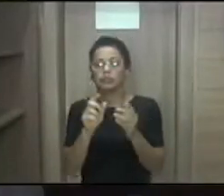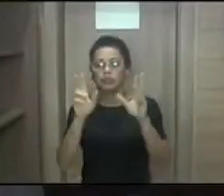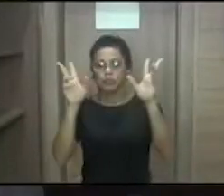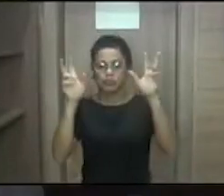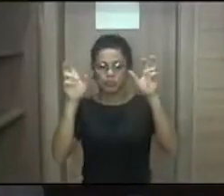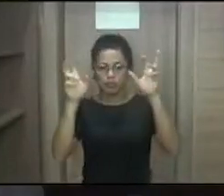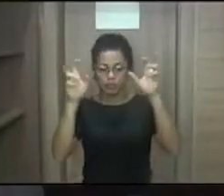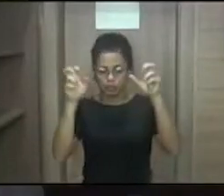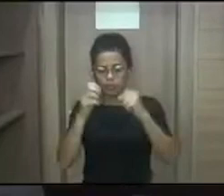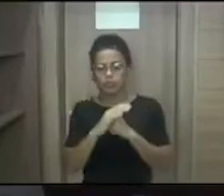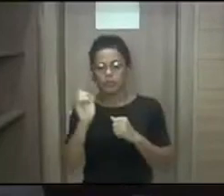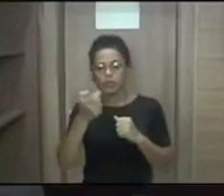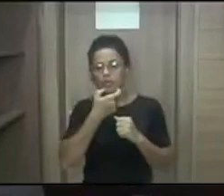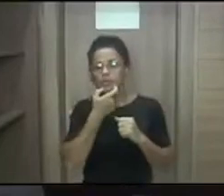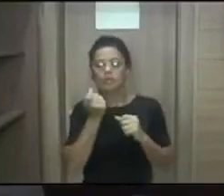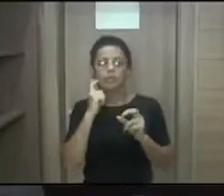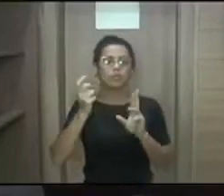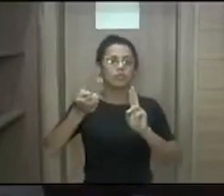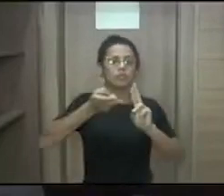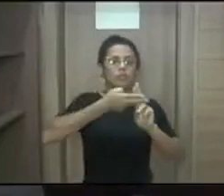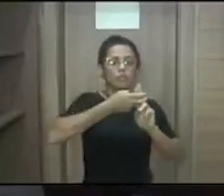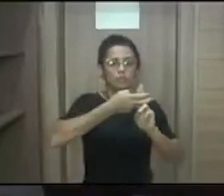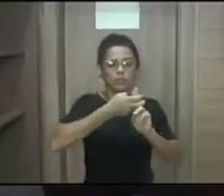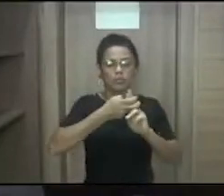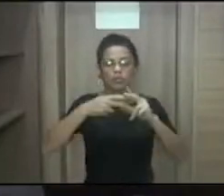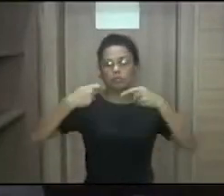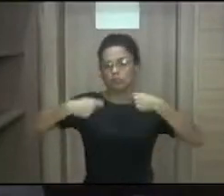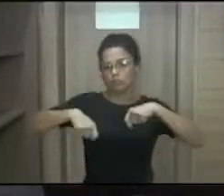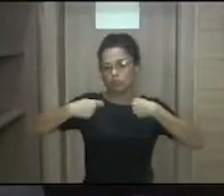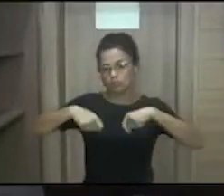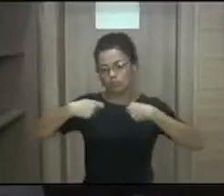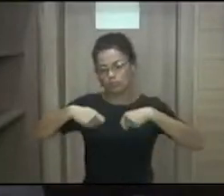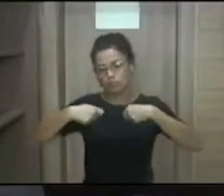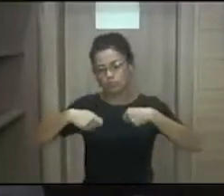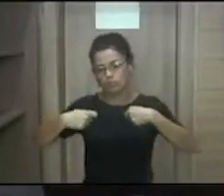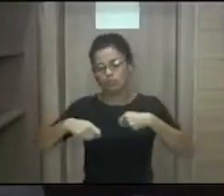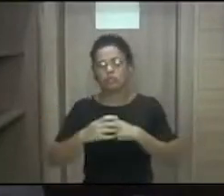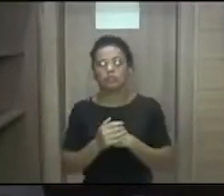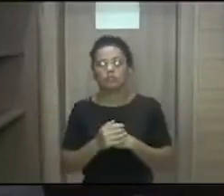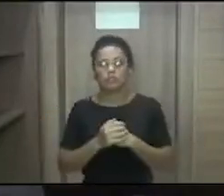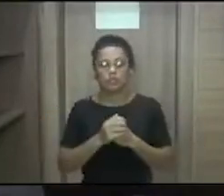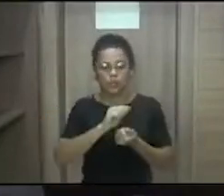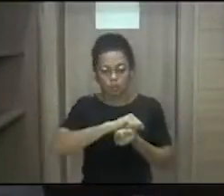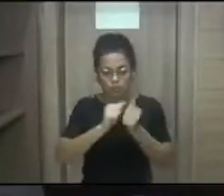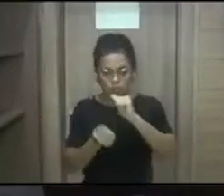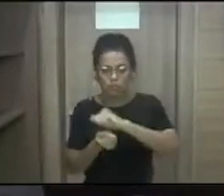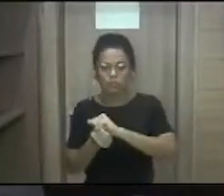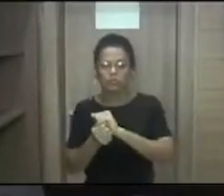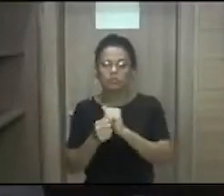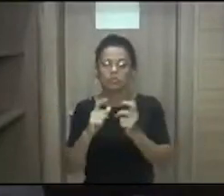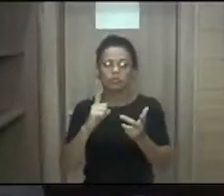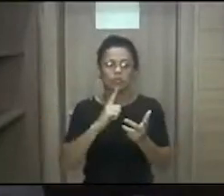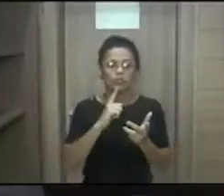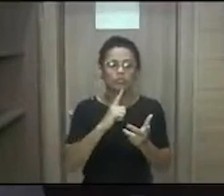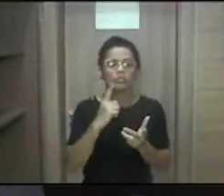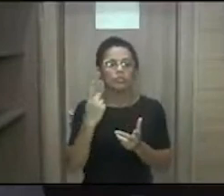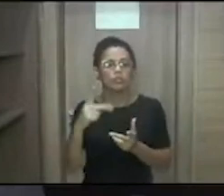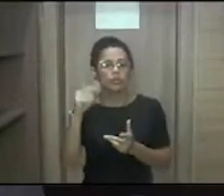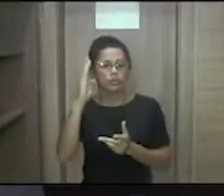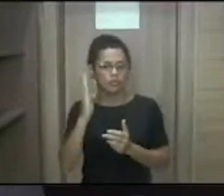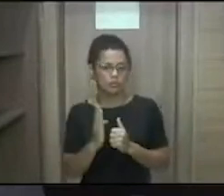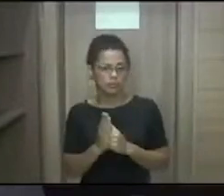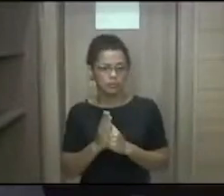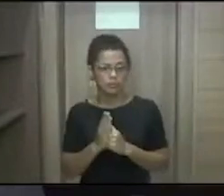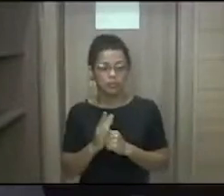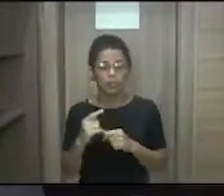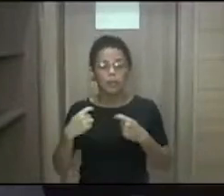a prótese dentária no SUS, necessidades, modelização e implementação no Brasil. Então, é preciso